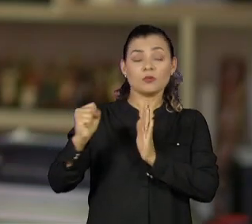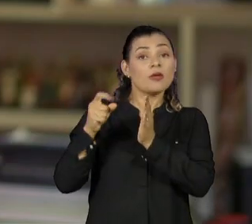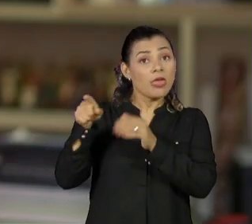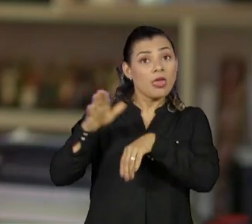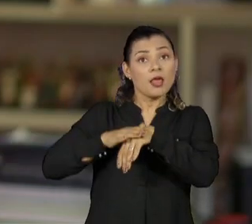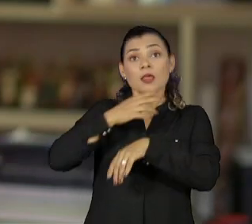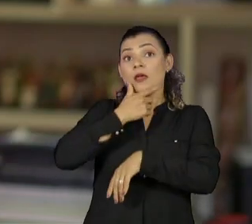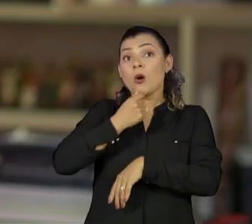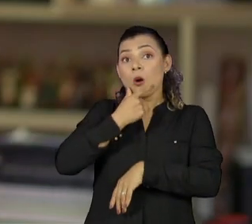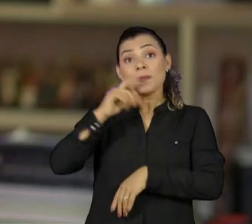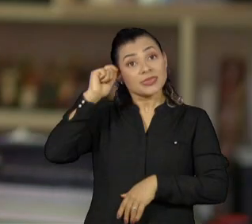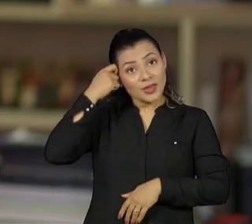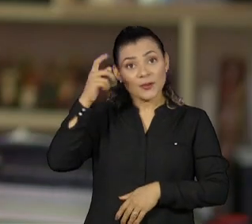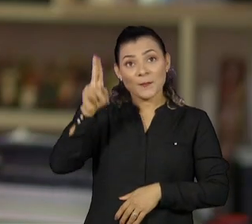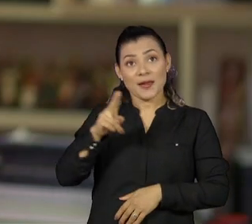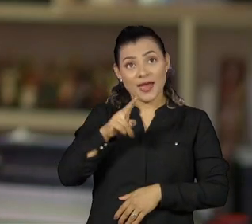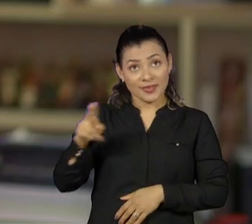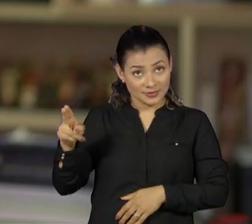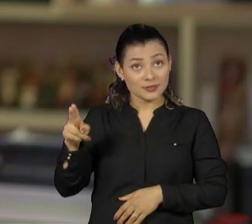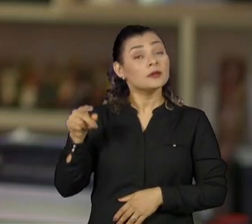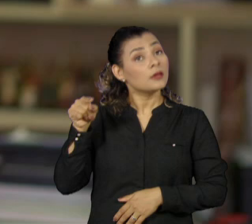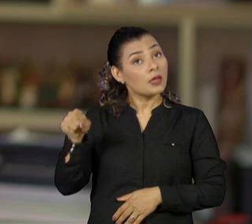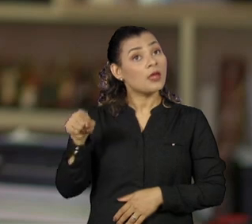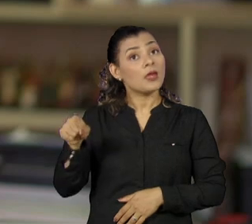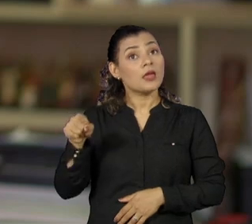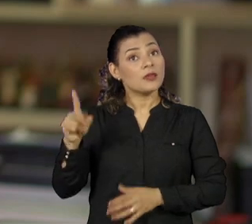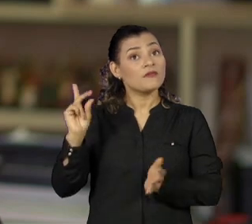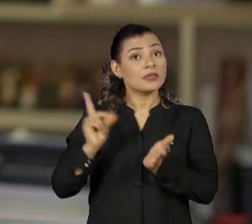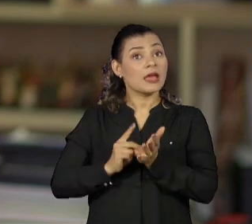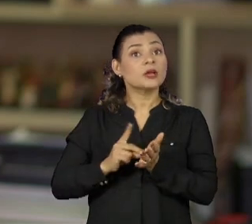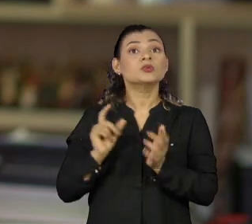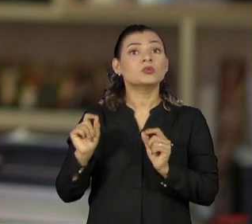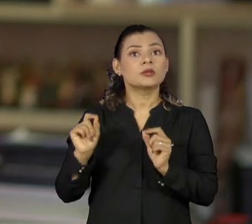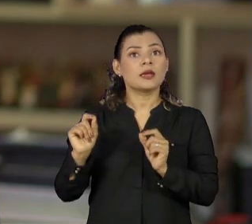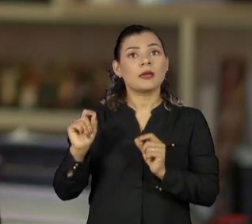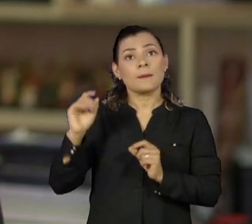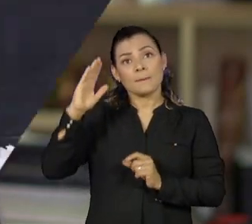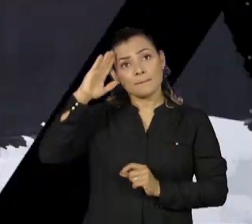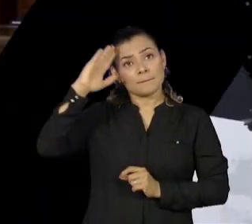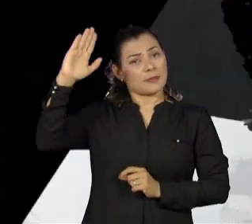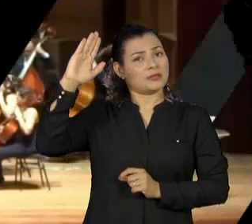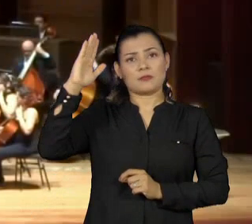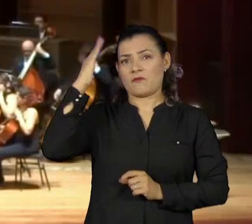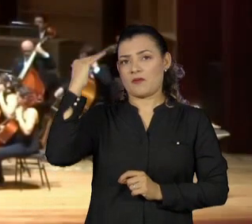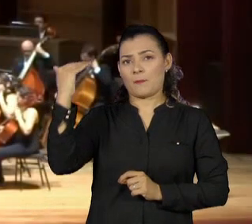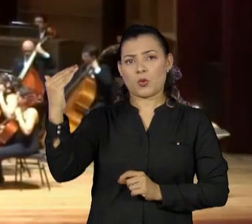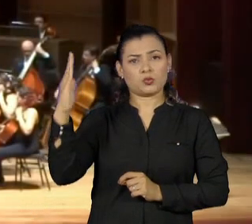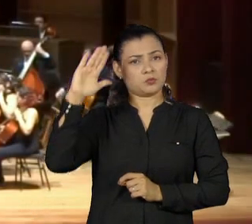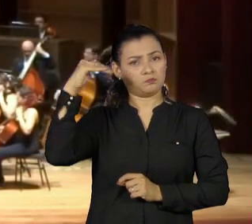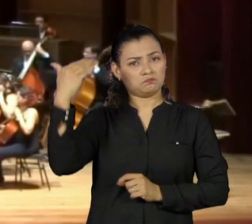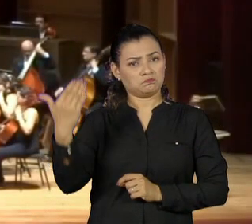tem uma história assim de um dos mais brilhantes.